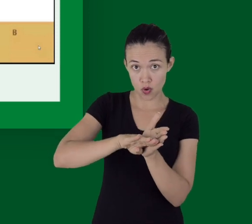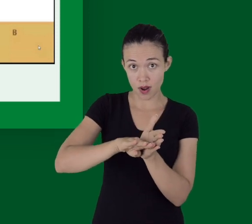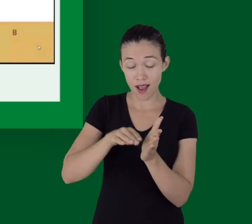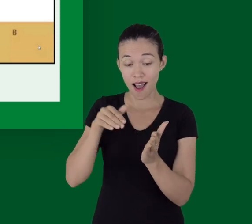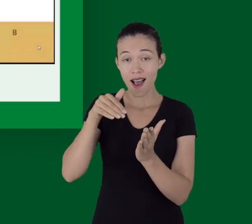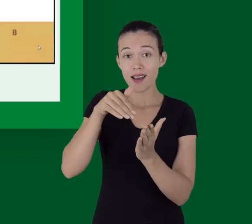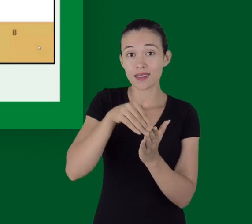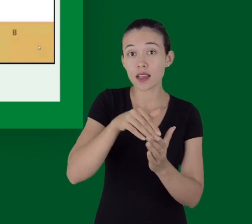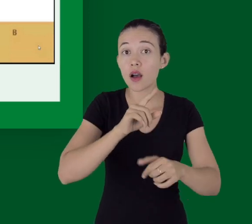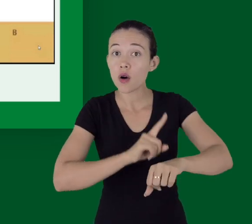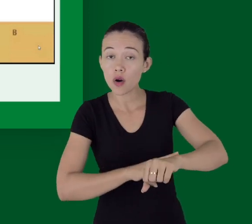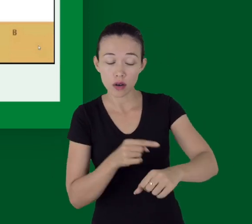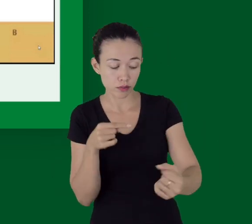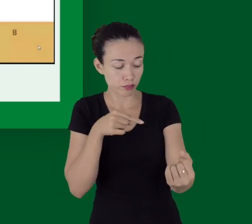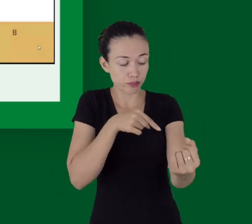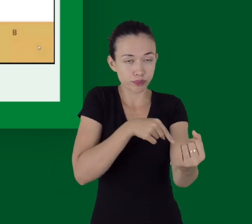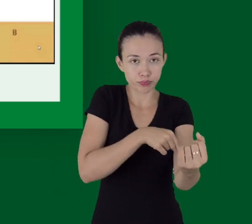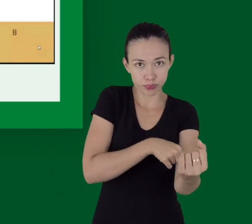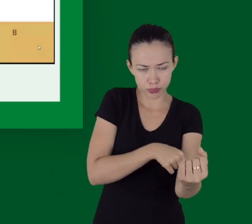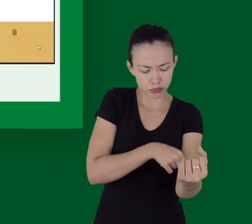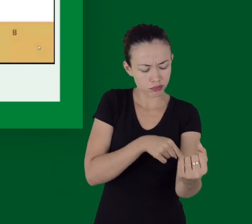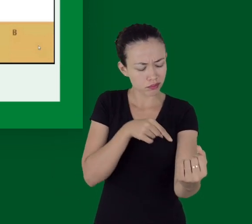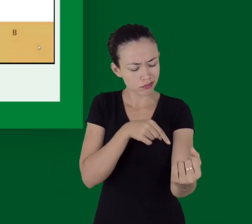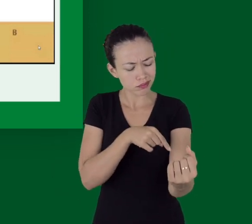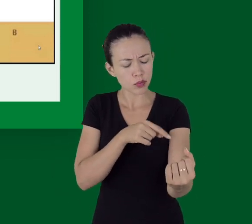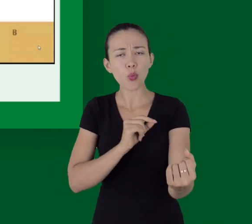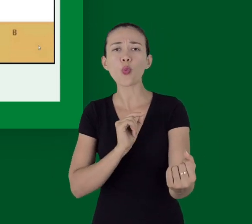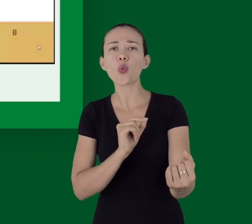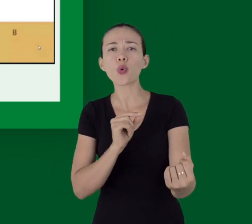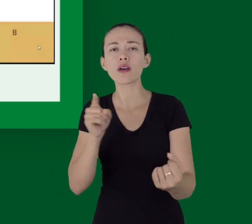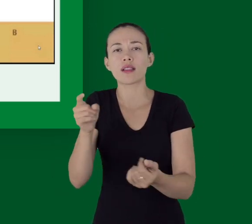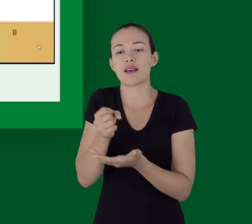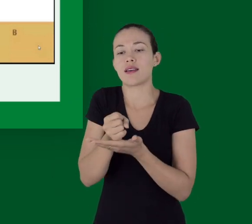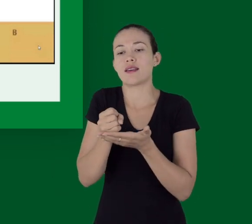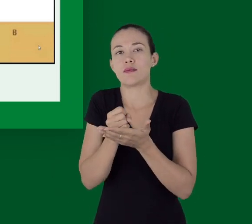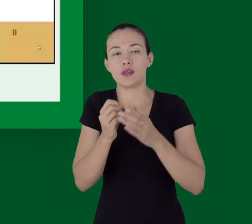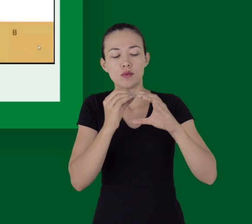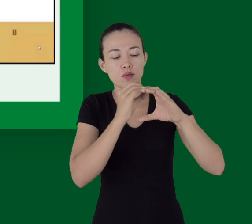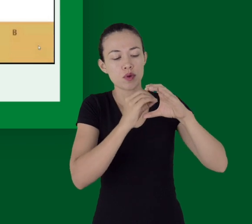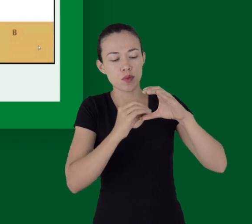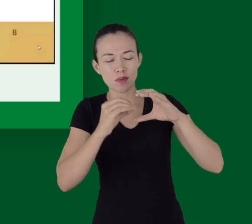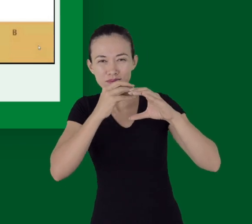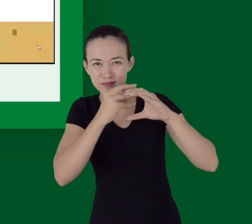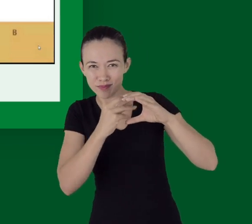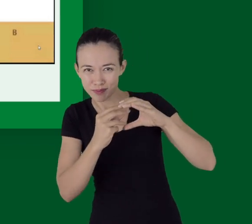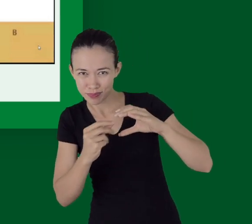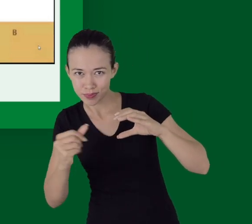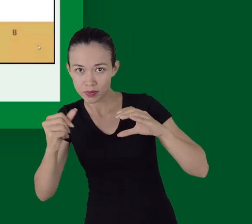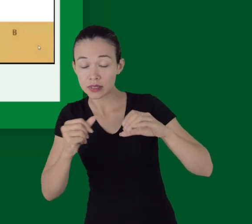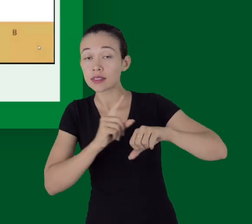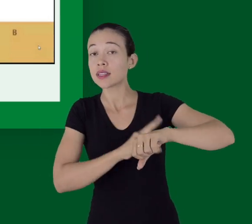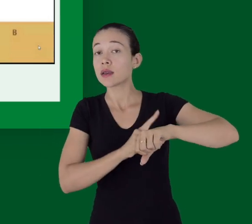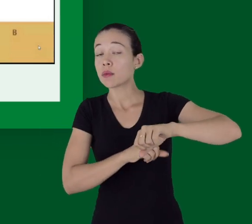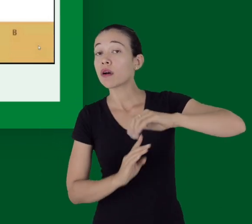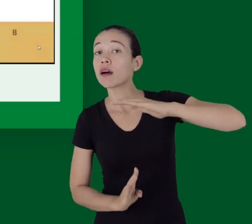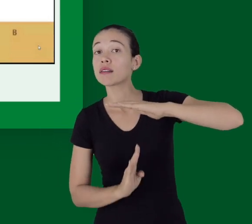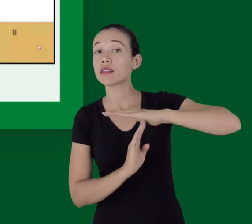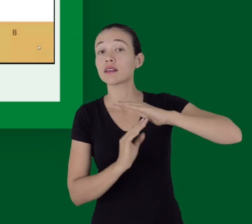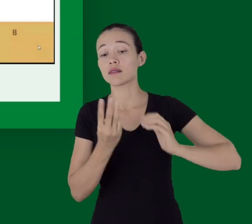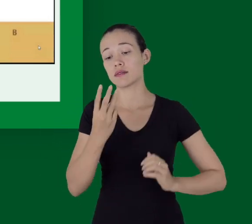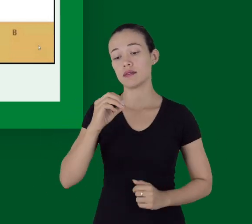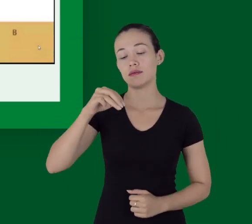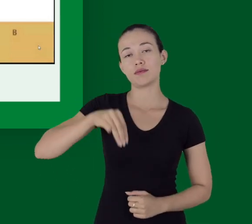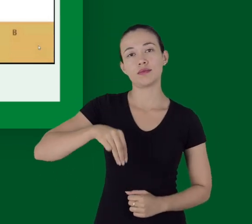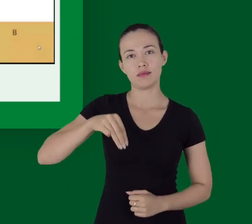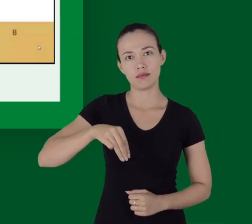porta-agulha é a trombólise. Até quanto tempo da admissão do paciente a gente tem que fazer? Até 30 minutos. Claro que quanto mais rápido,